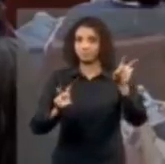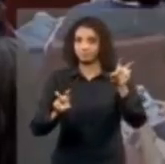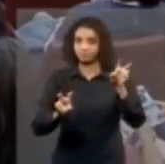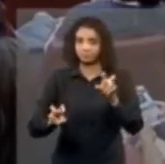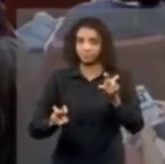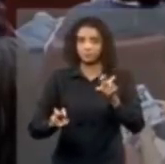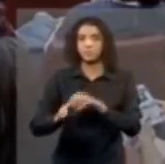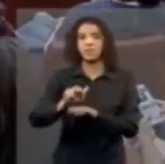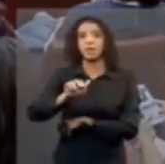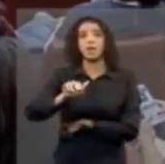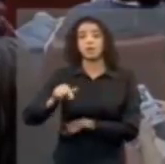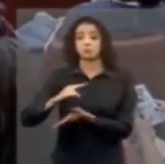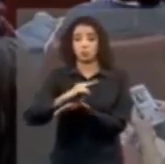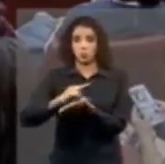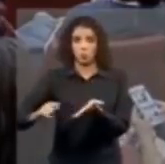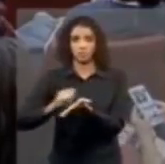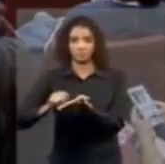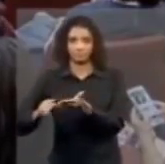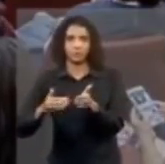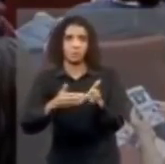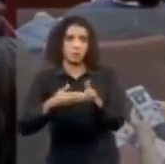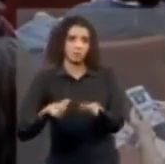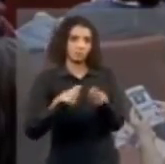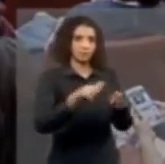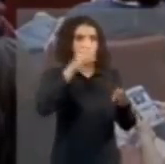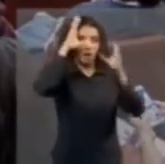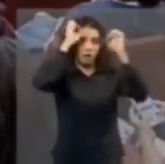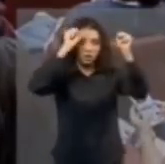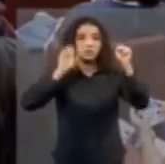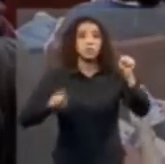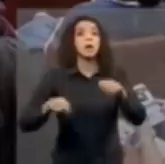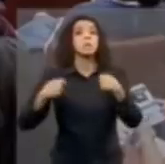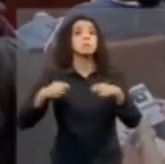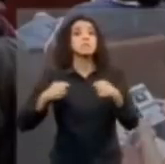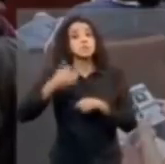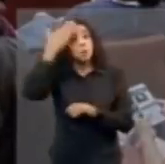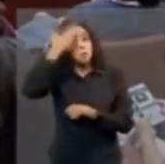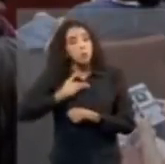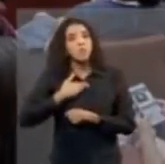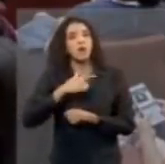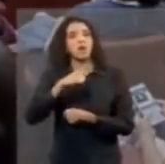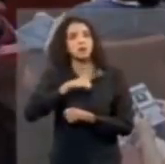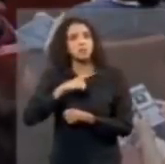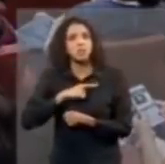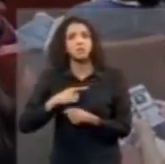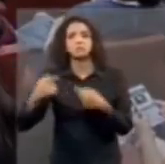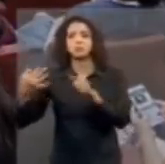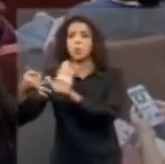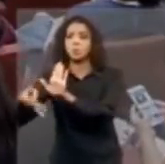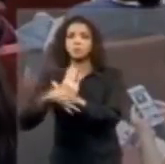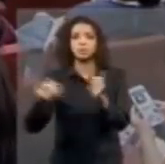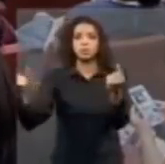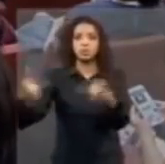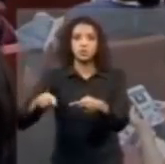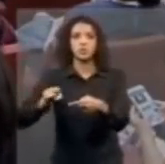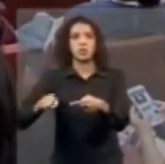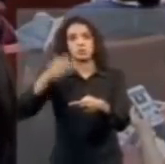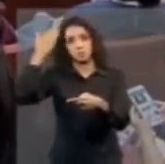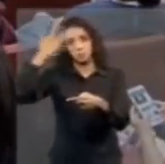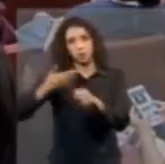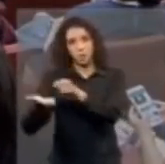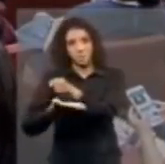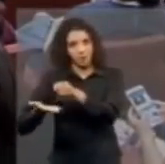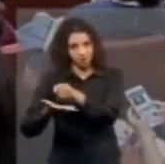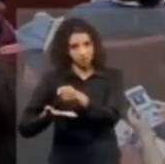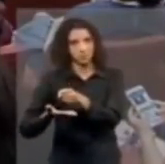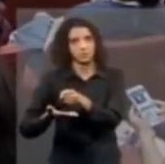aspas, a petição inicial deverá conter a comprovação de existência de controvérsia relevante sobre a aplicação do